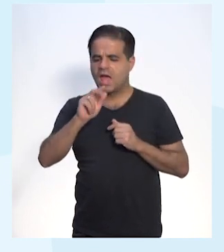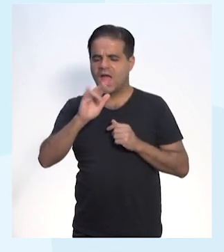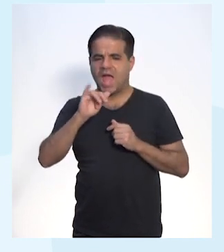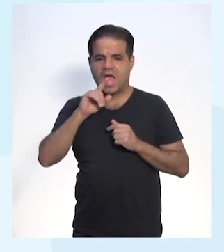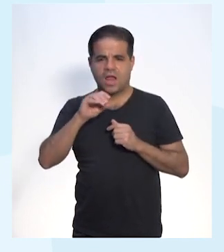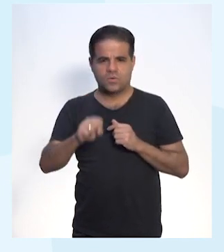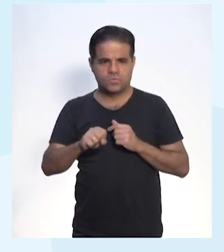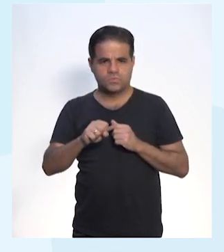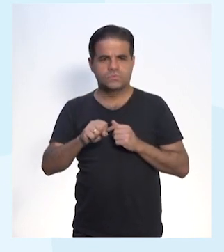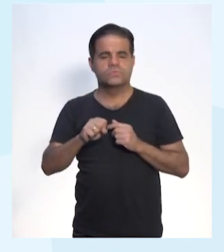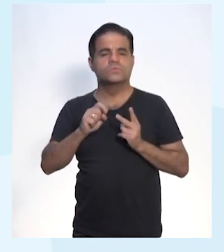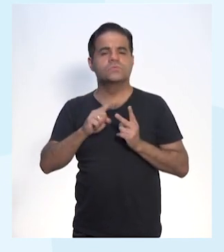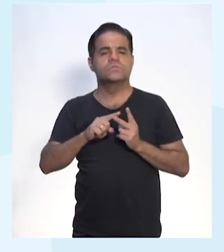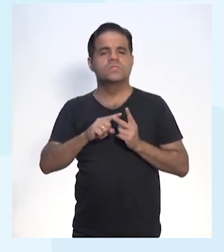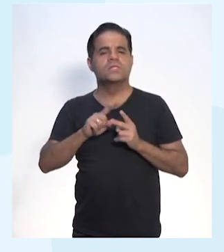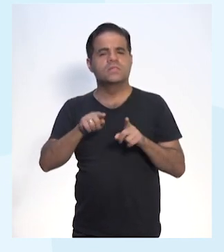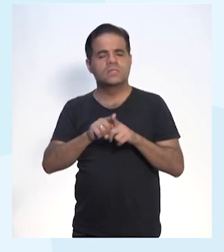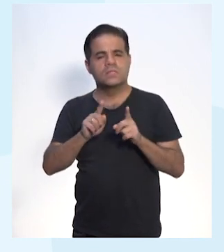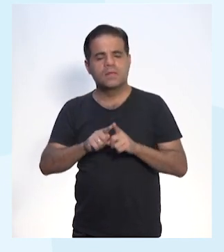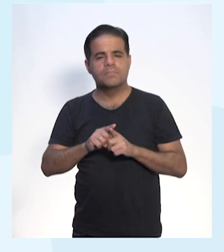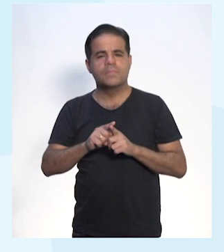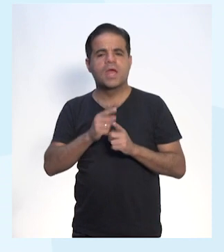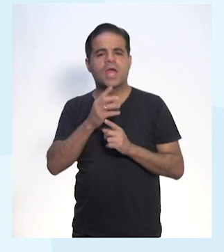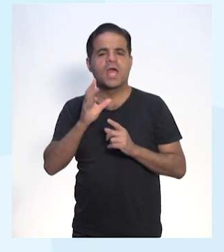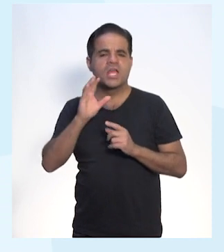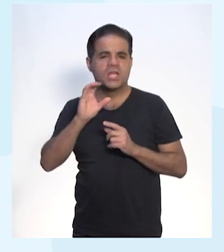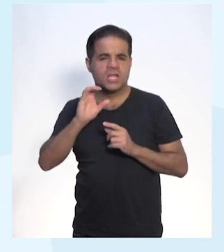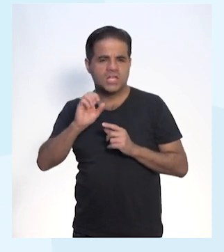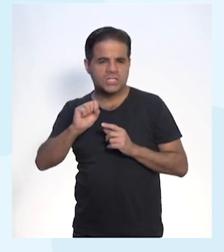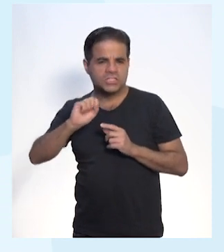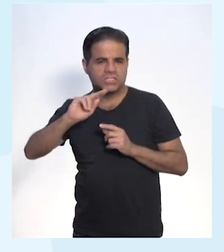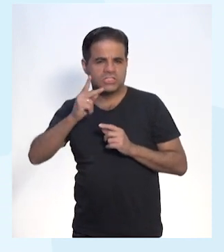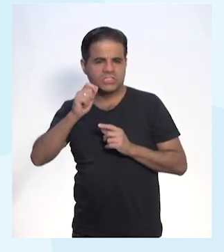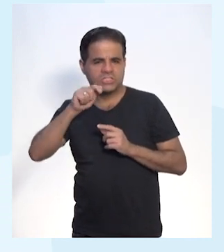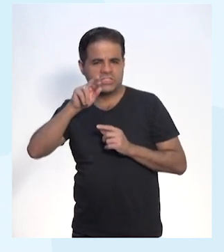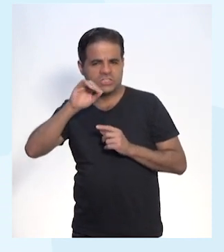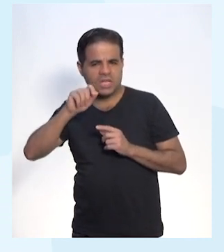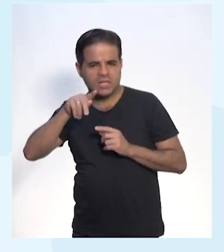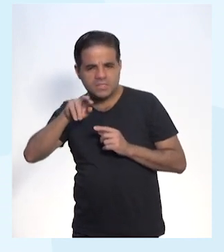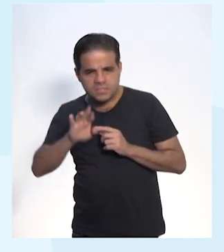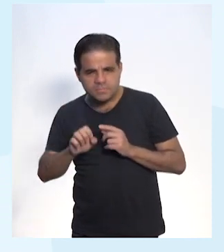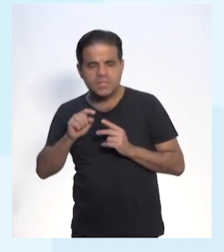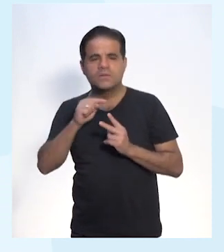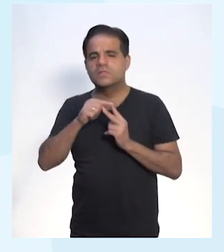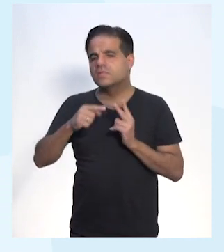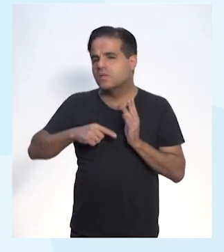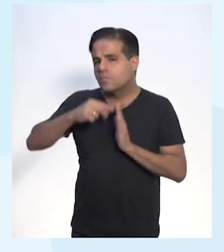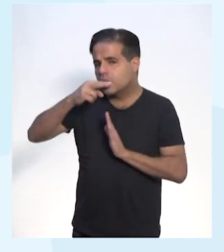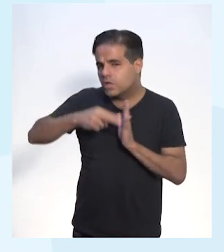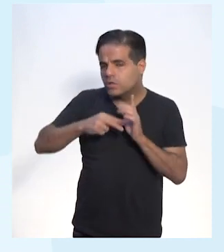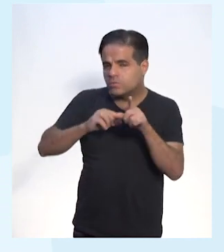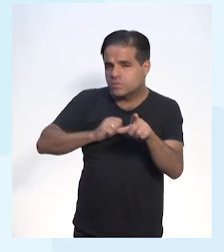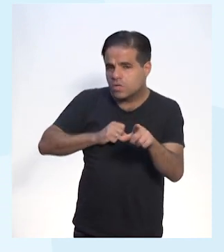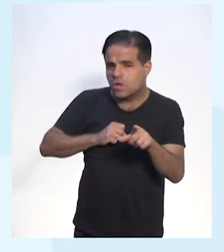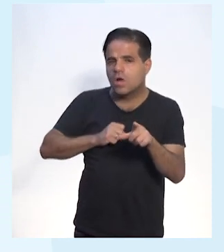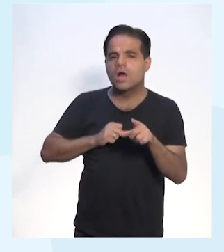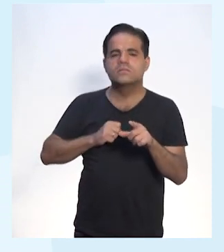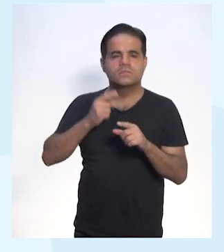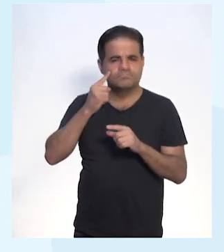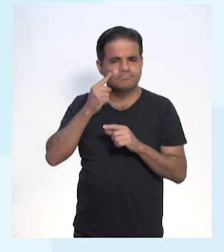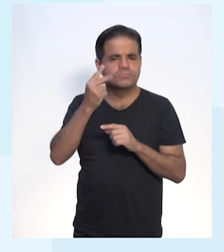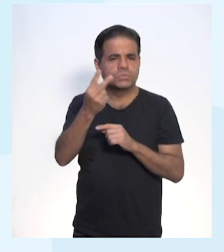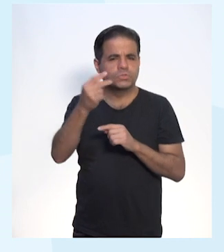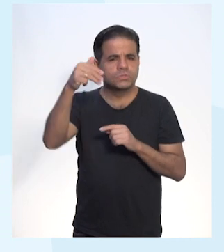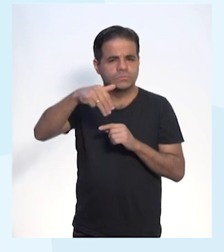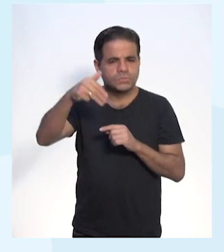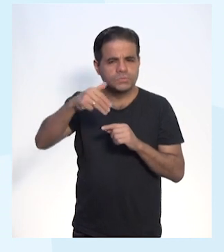de Andrade e Shakespeare? Tem uma leitura preferida aí desses autores? Então, eu vou fazer o seguinte, 2